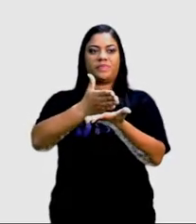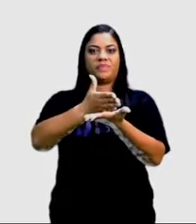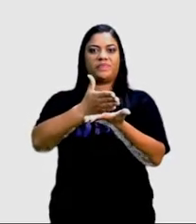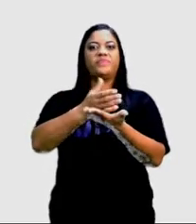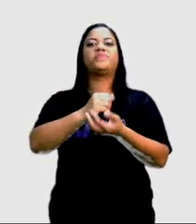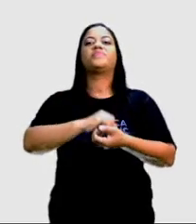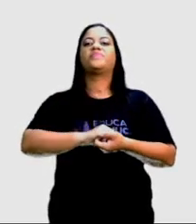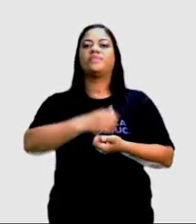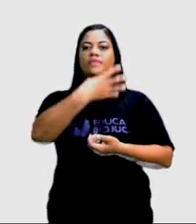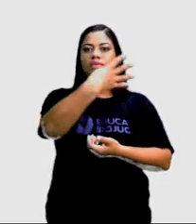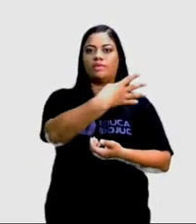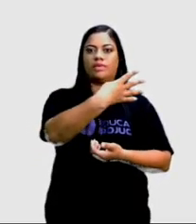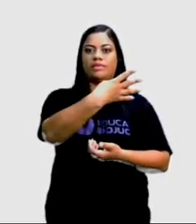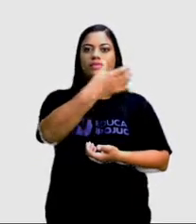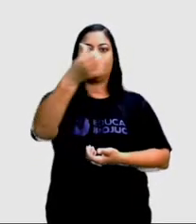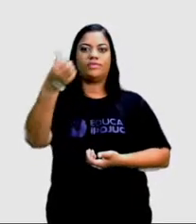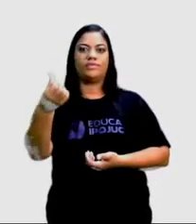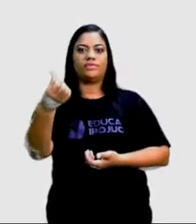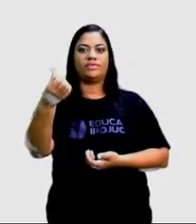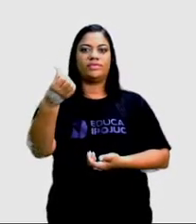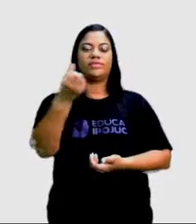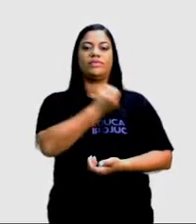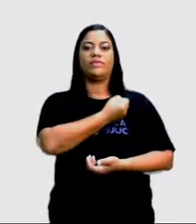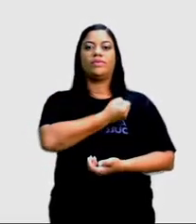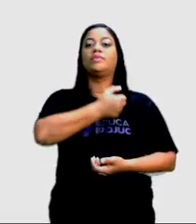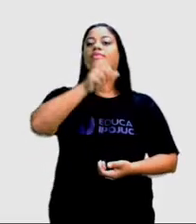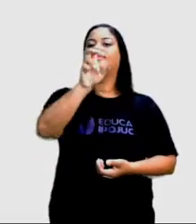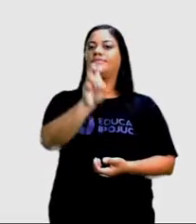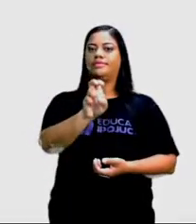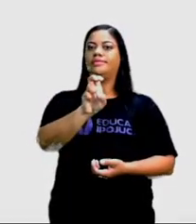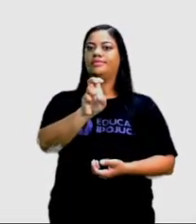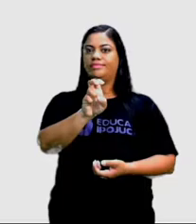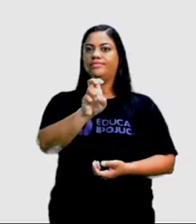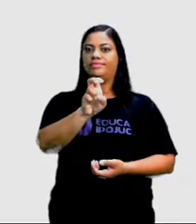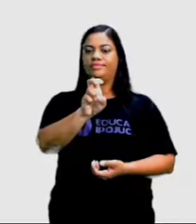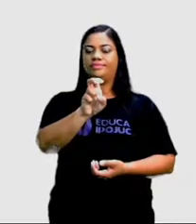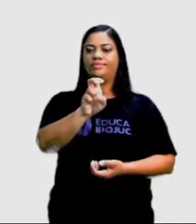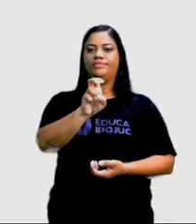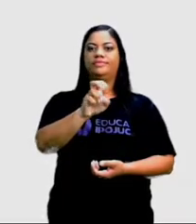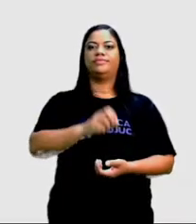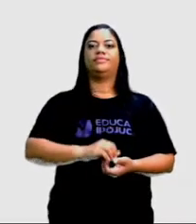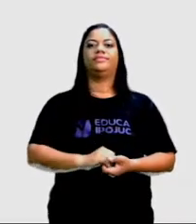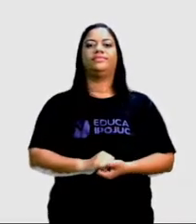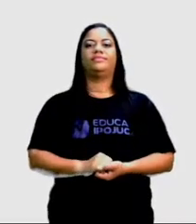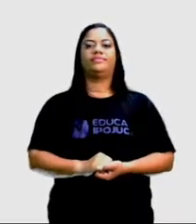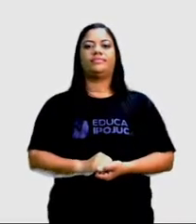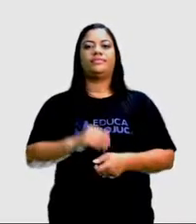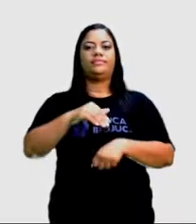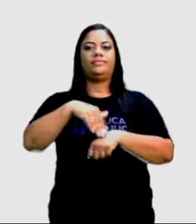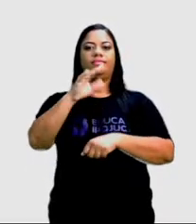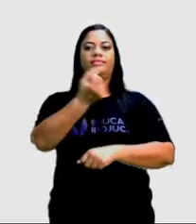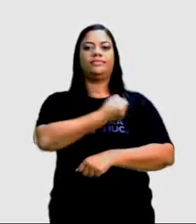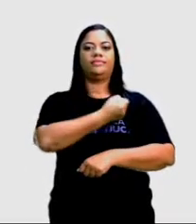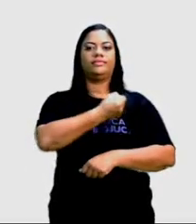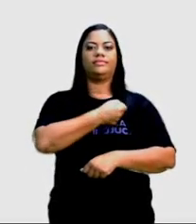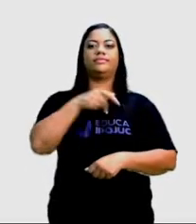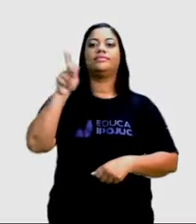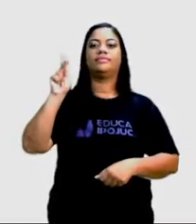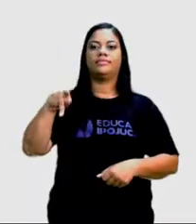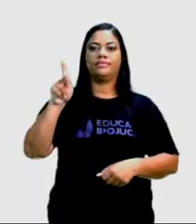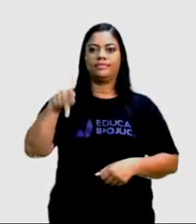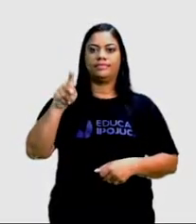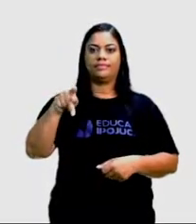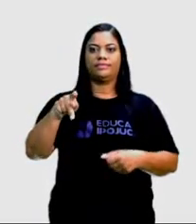6? Isso, número 5. A letra E, maior número par da